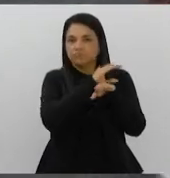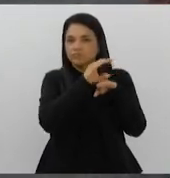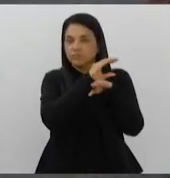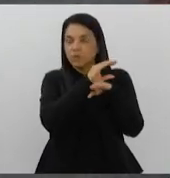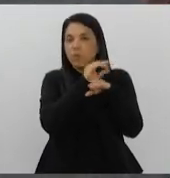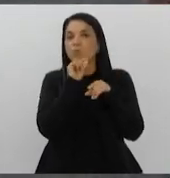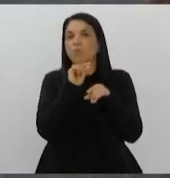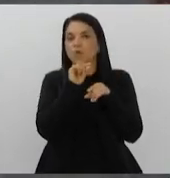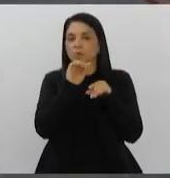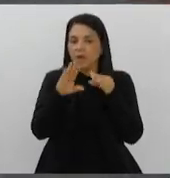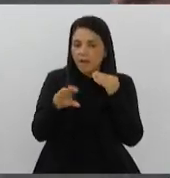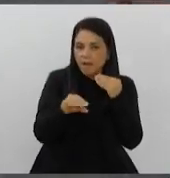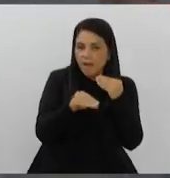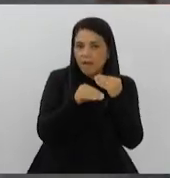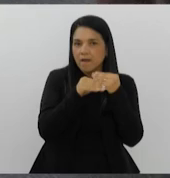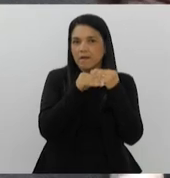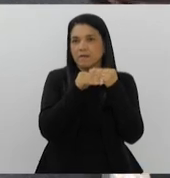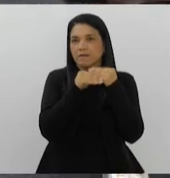adesão,